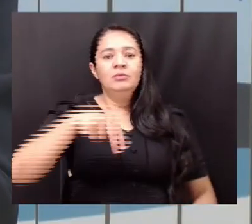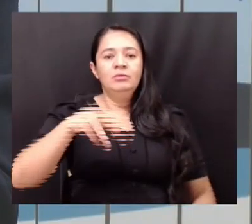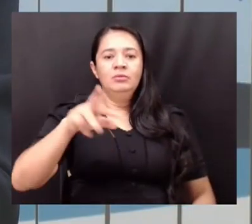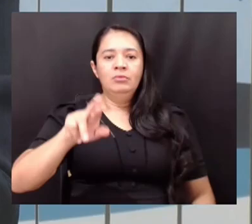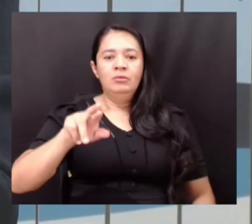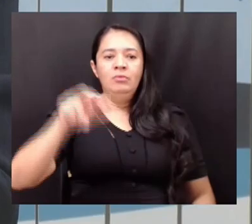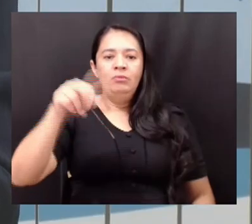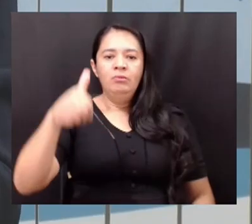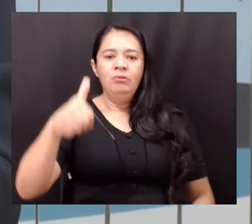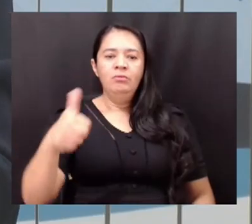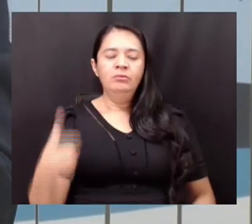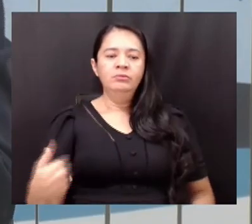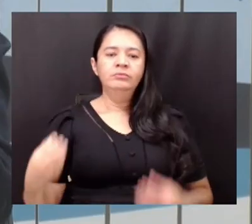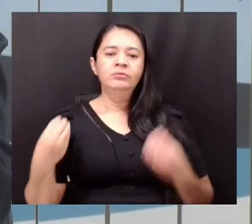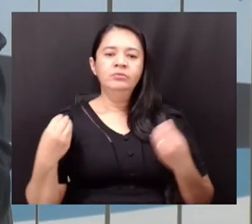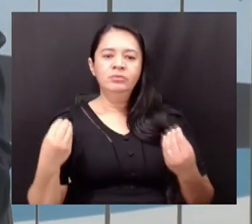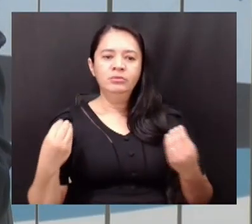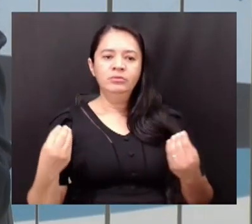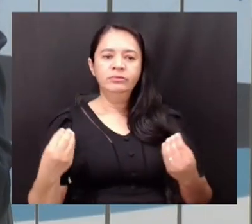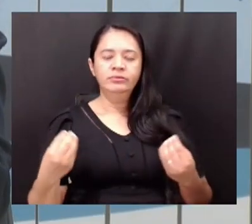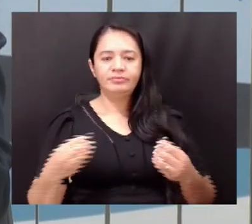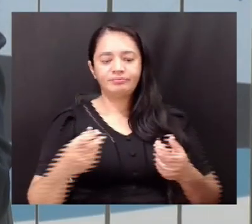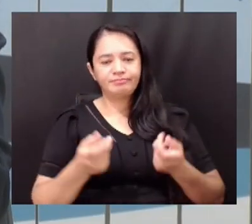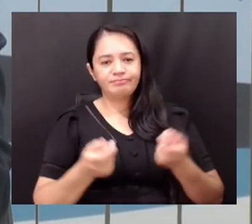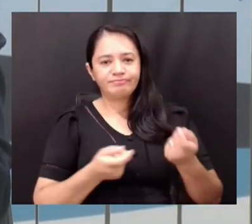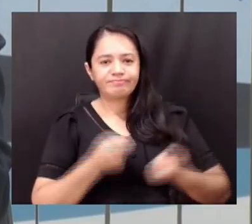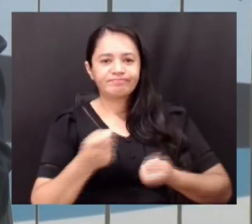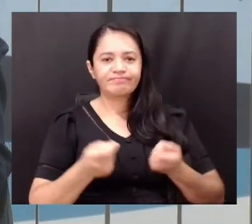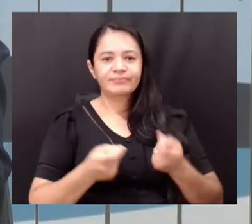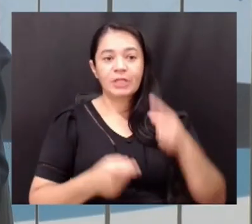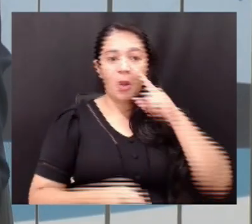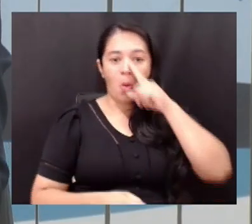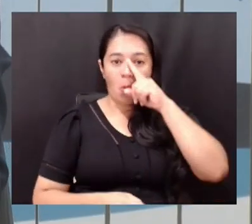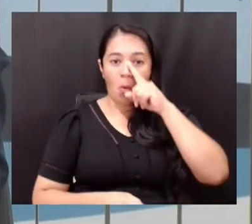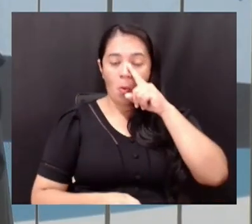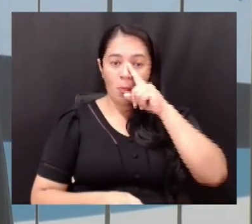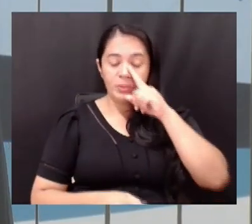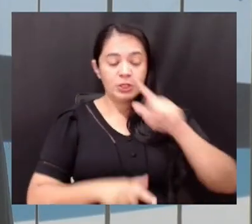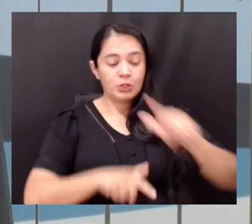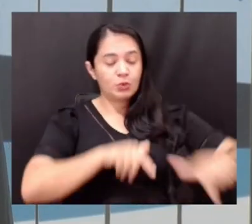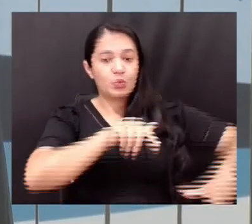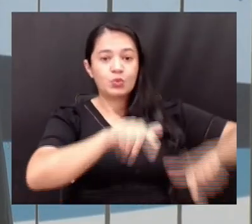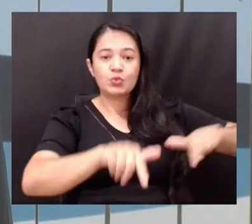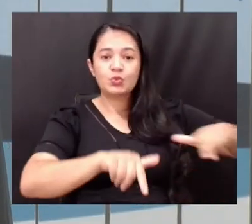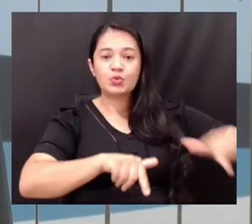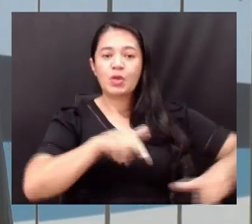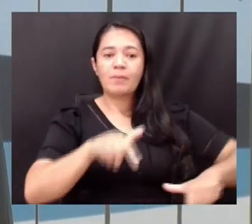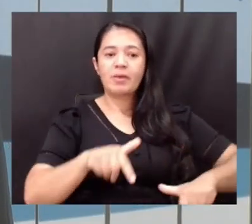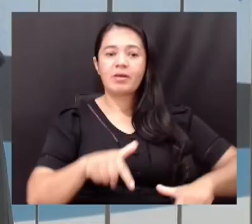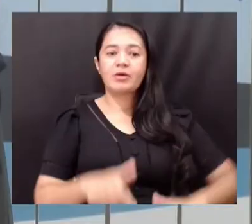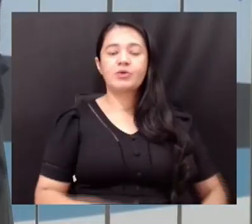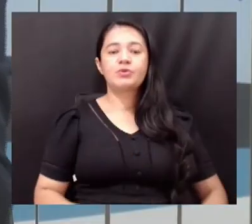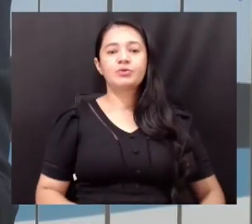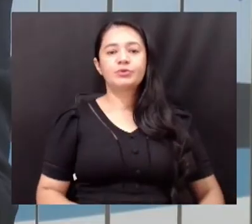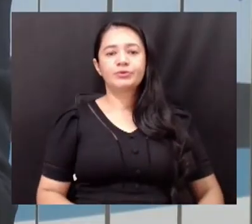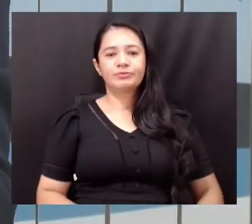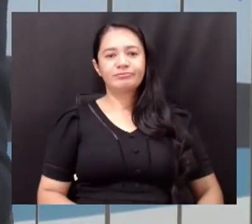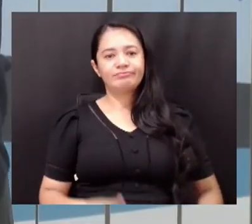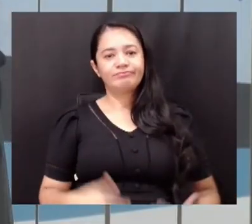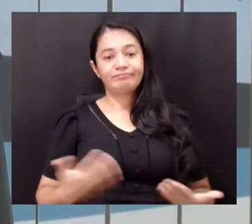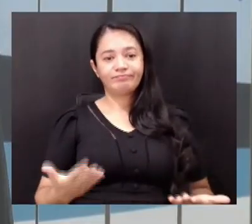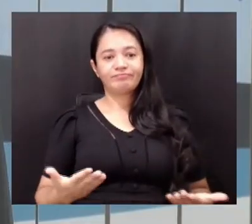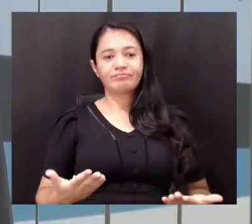o gerenciamento desse risco ocupacional, que a gente fala que são os riscos